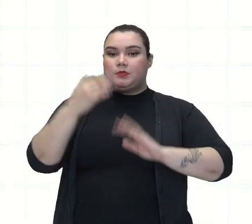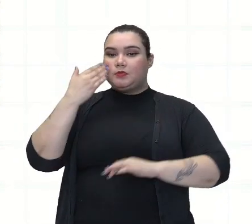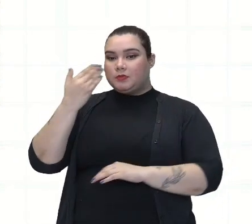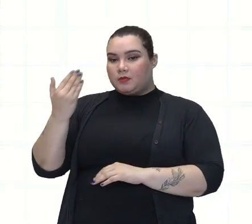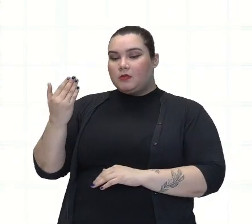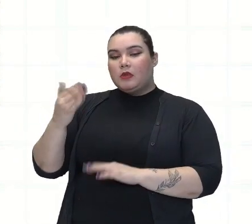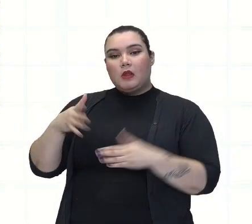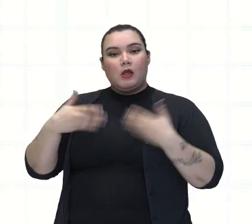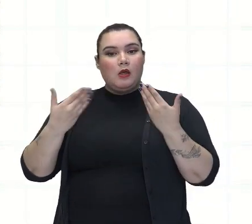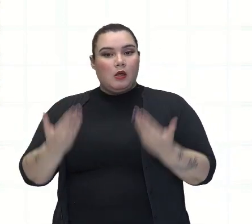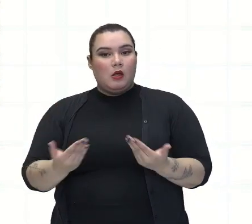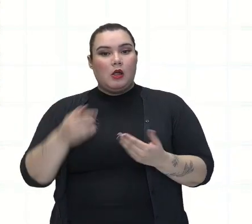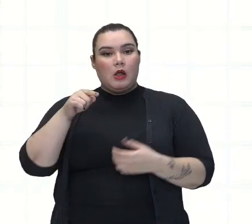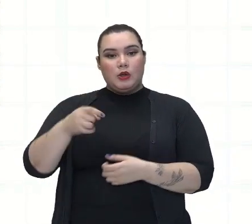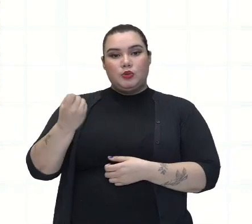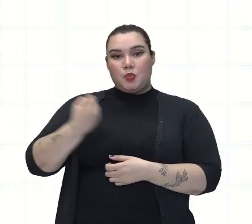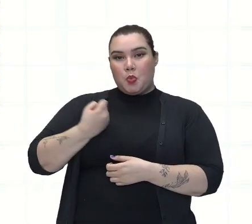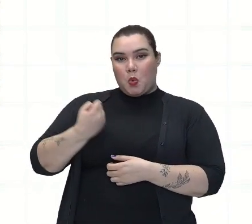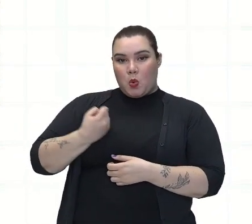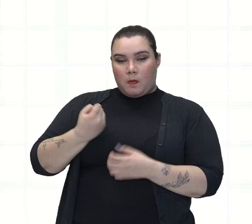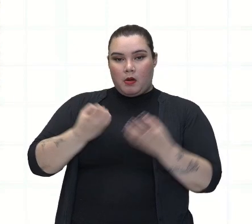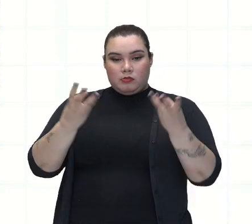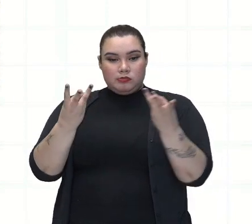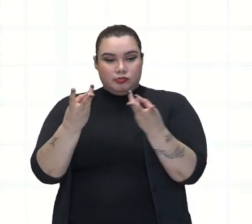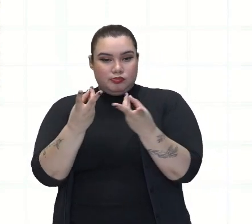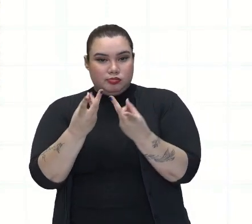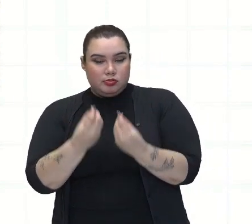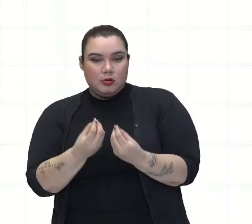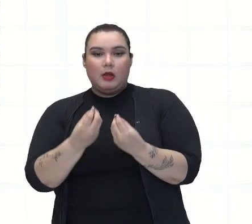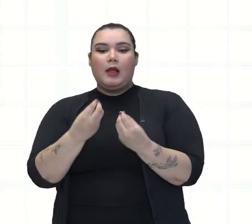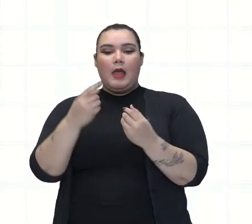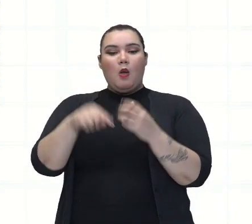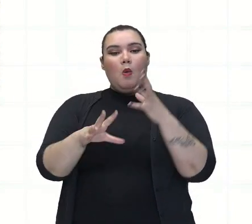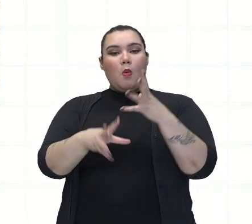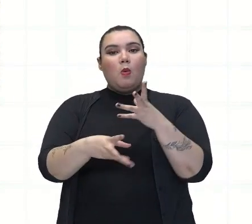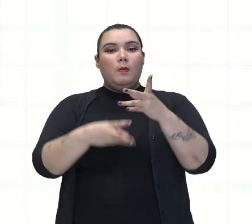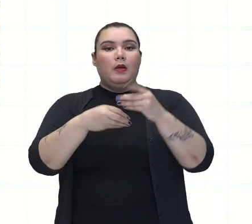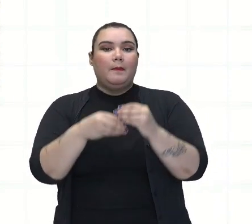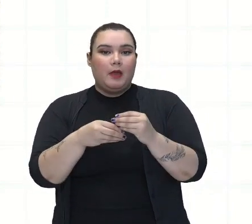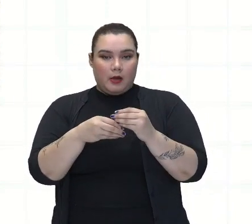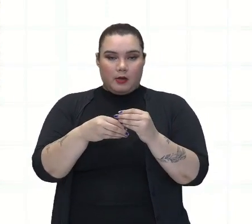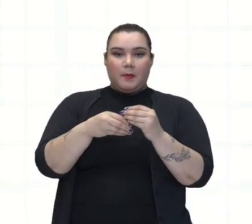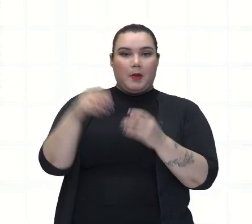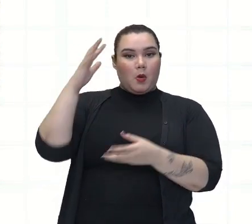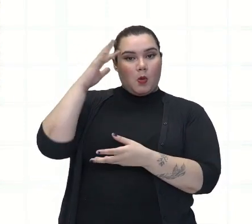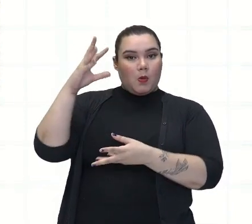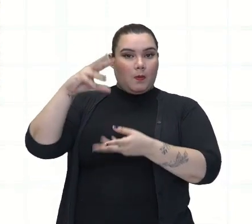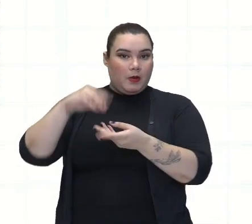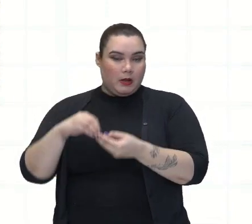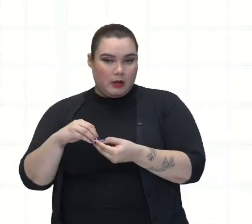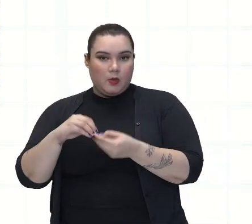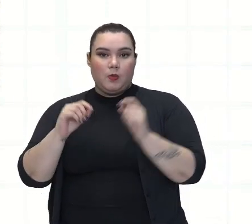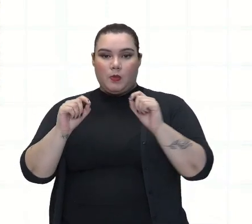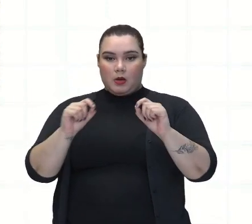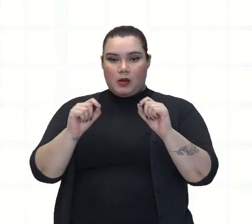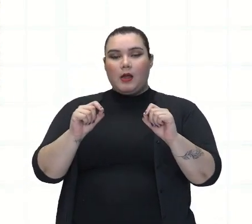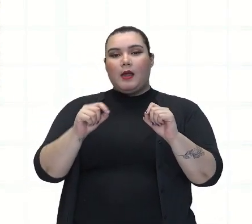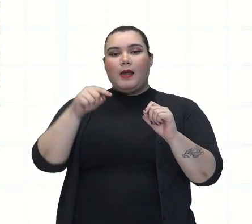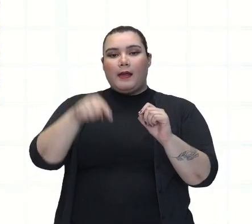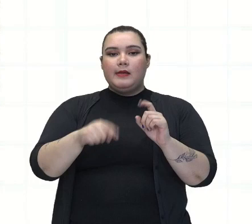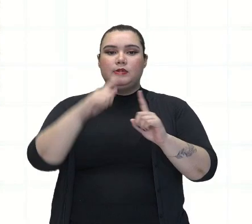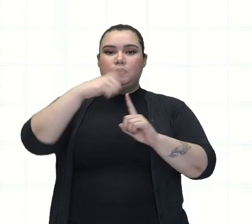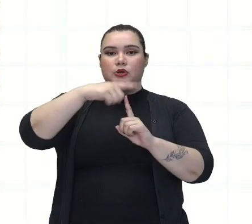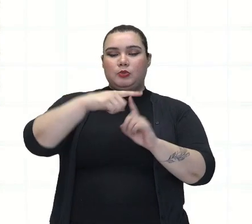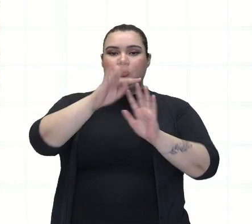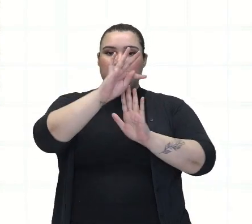justamente esses numerais, eles contribuem para o entendimento desse